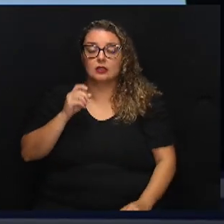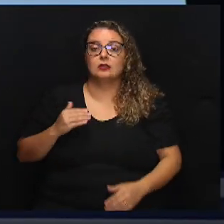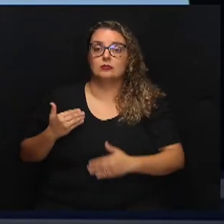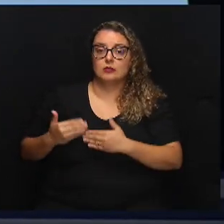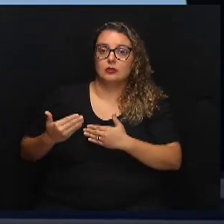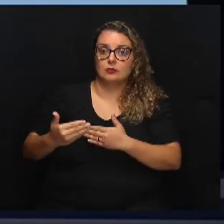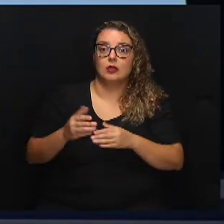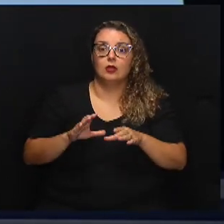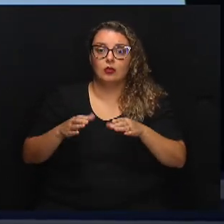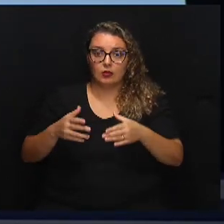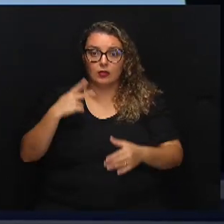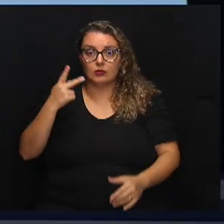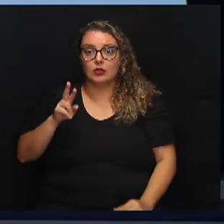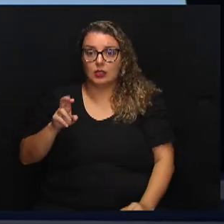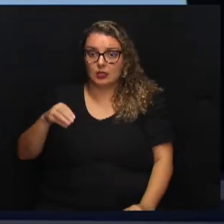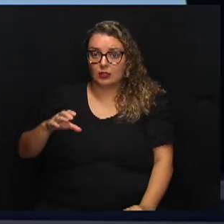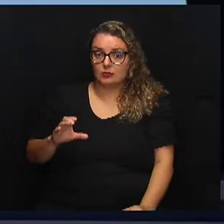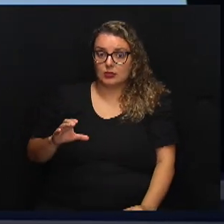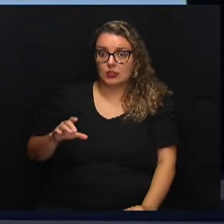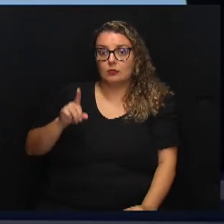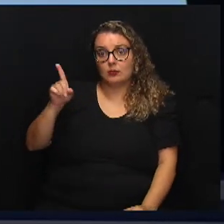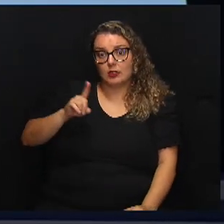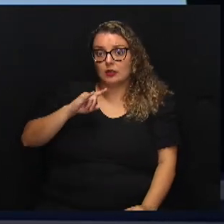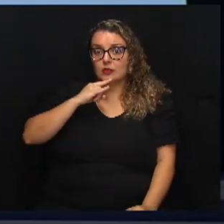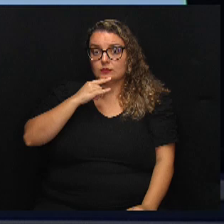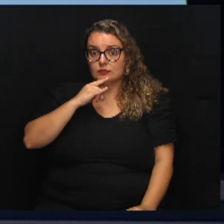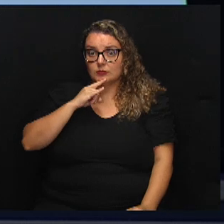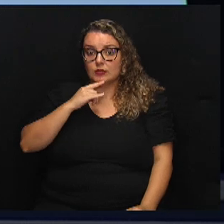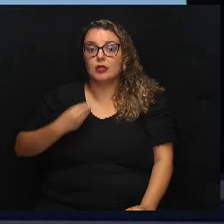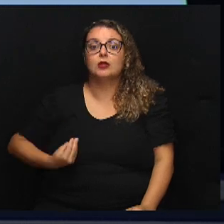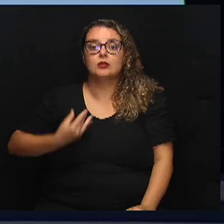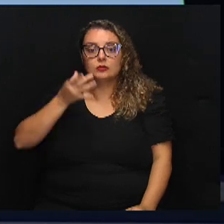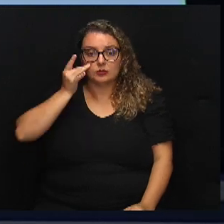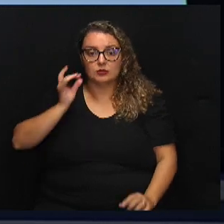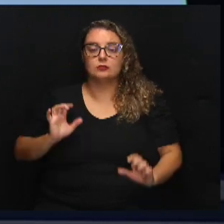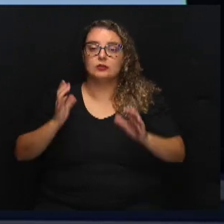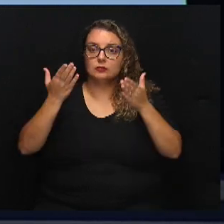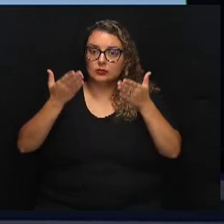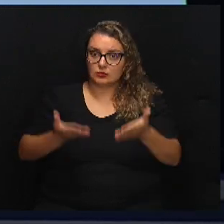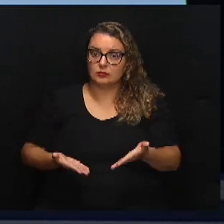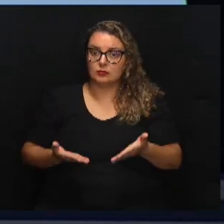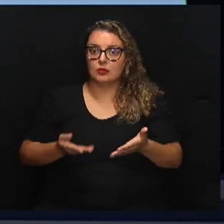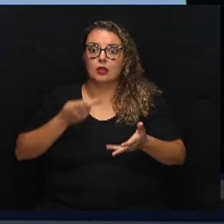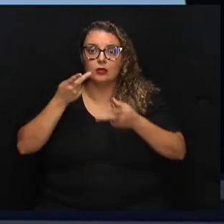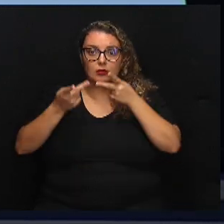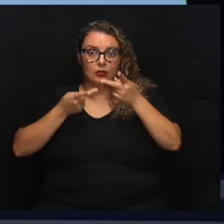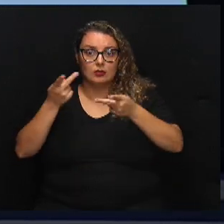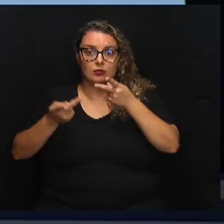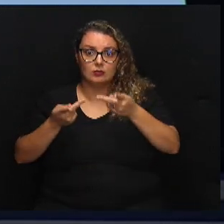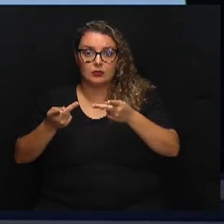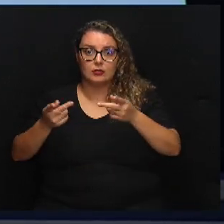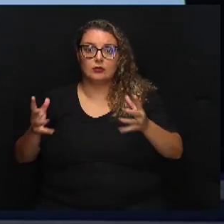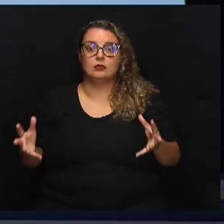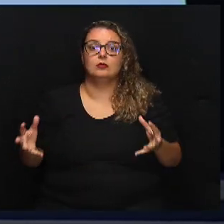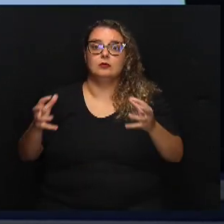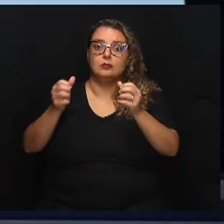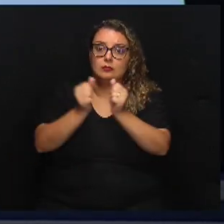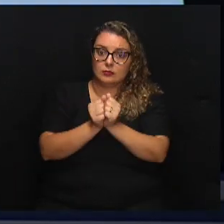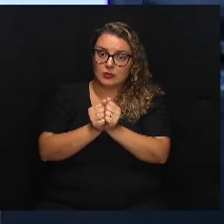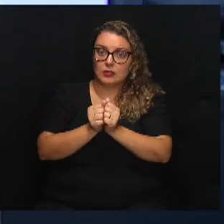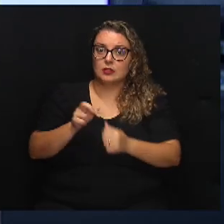do Parlamento Metropolitano de Piracicaba, esteve no evento e comentou sobre a aproximação com